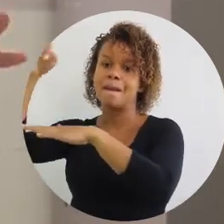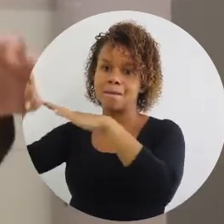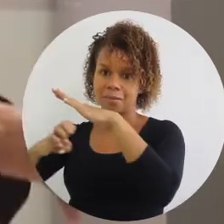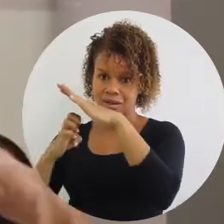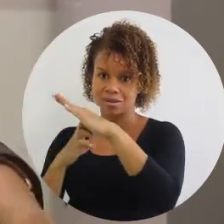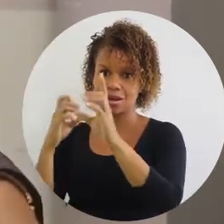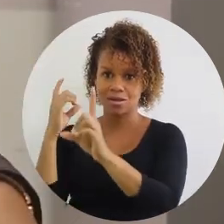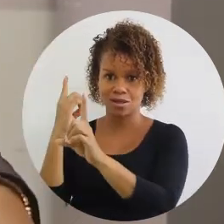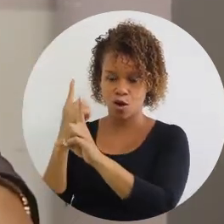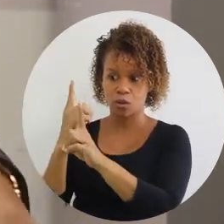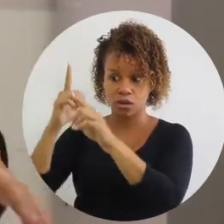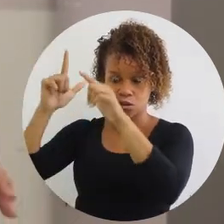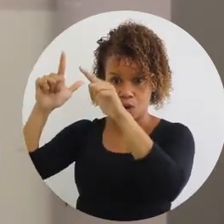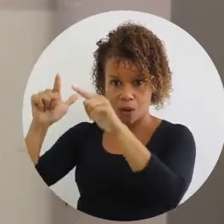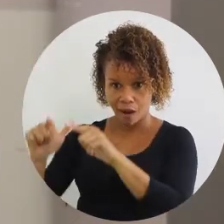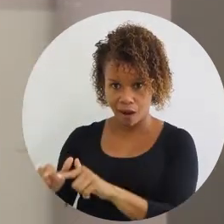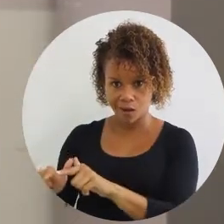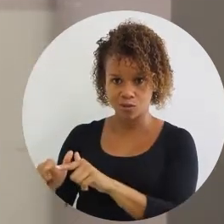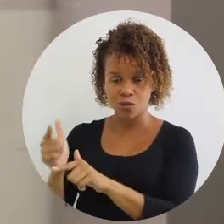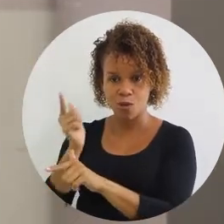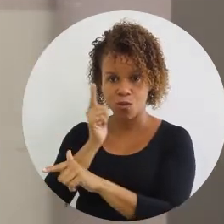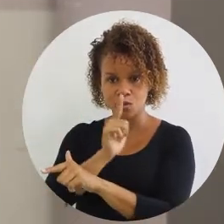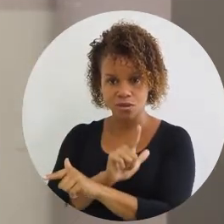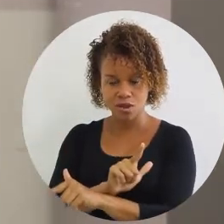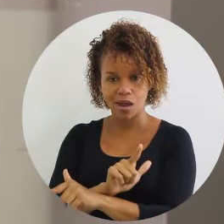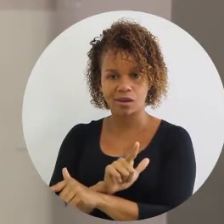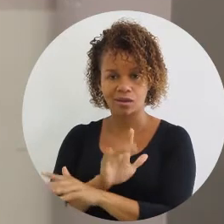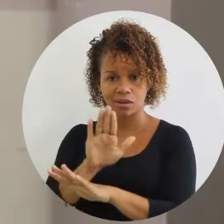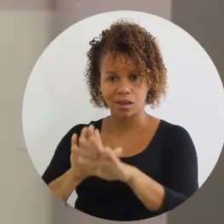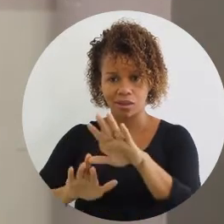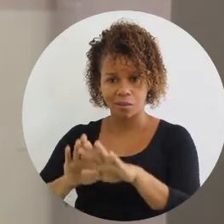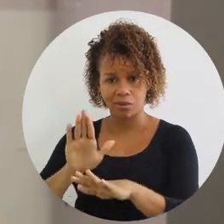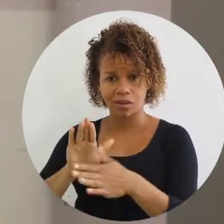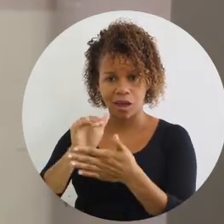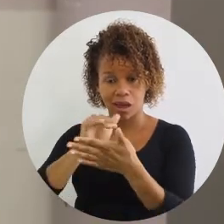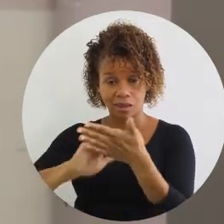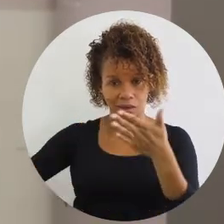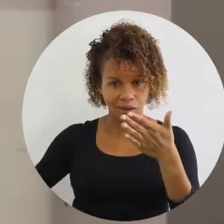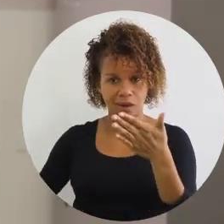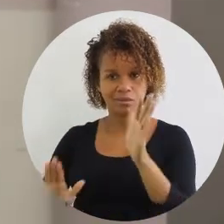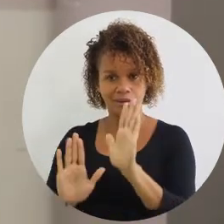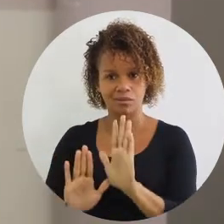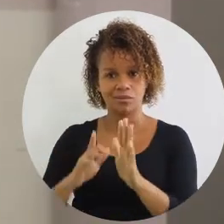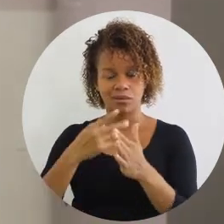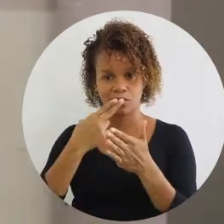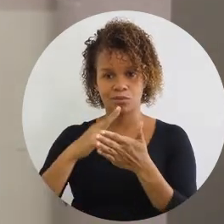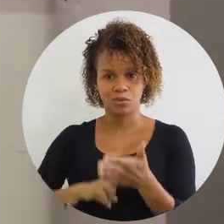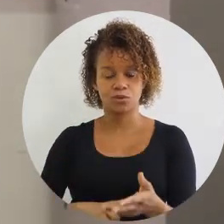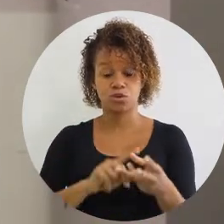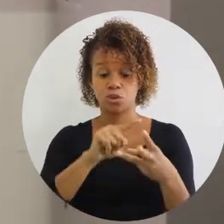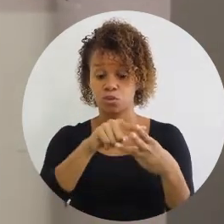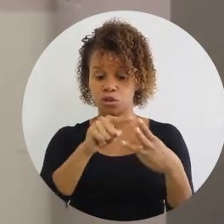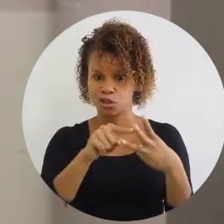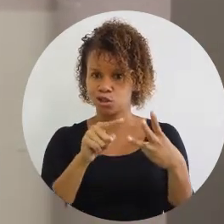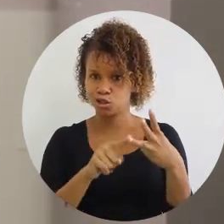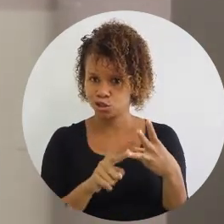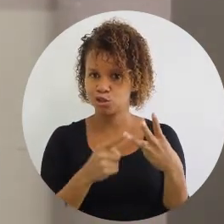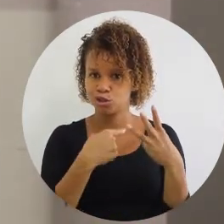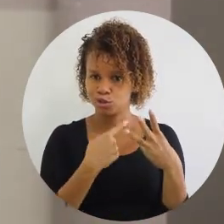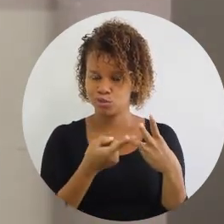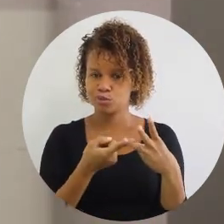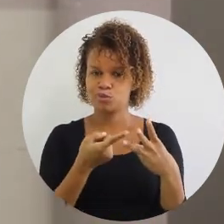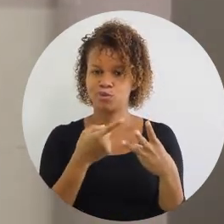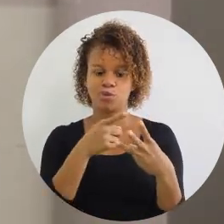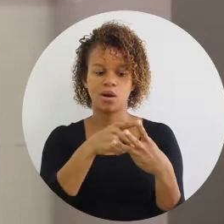encontram nesses locais conseguem determinadas isenções. Então aí a gente chama os 3 tipos,